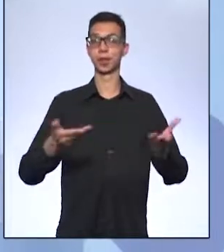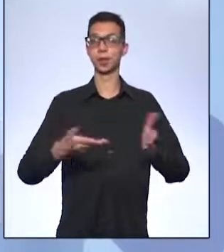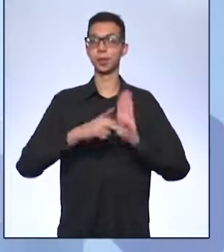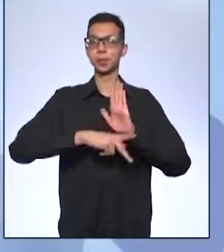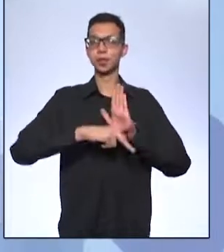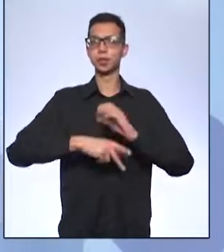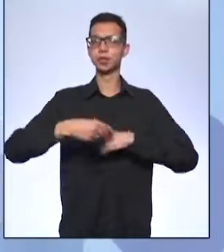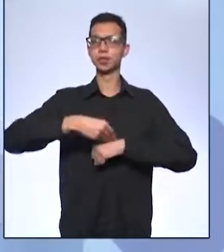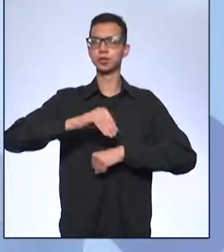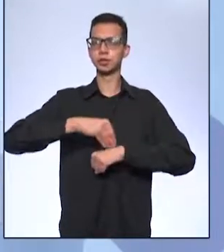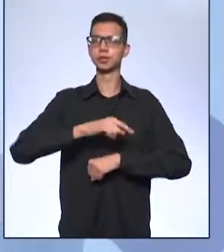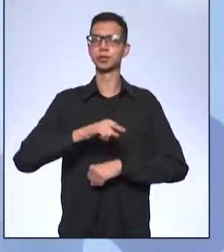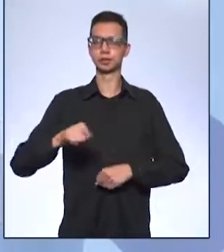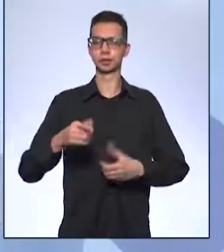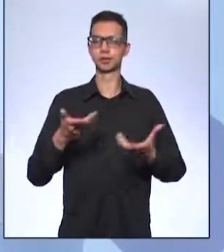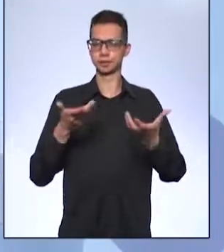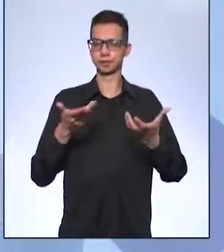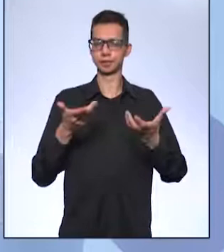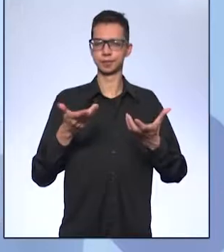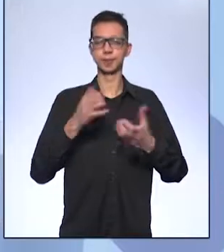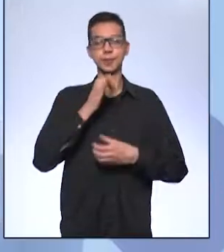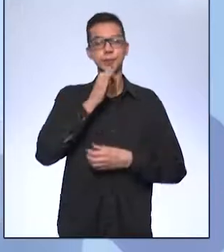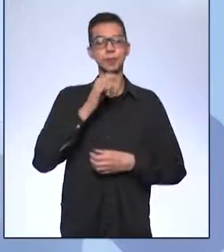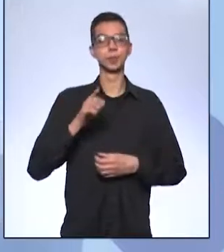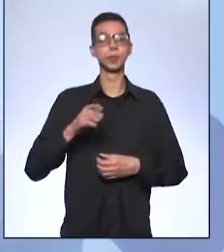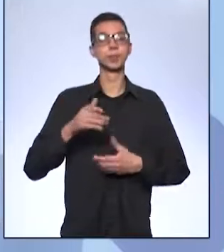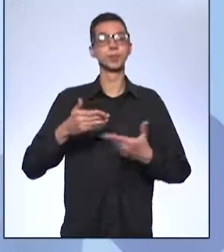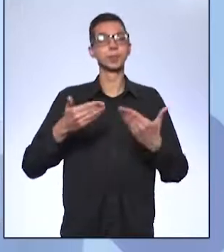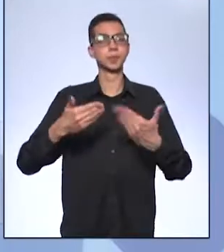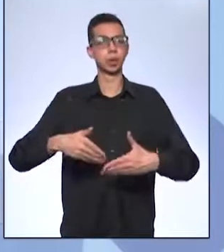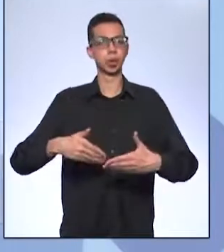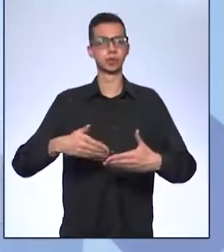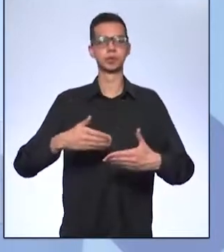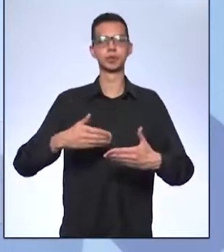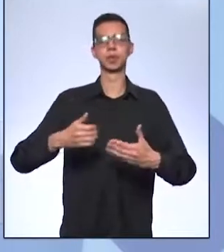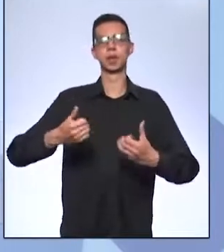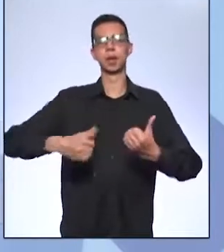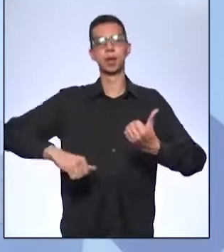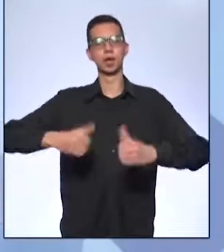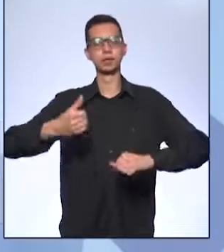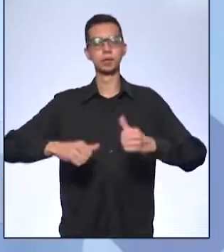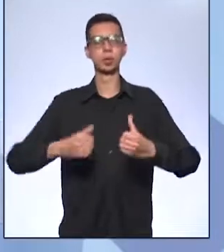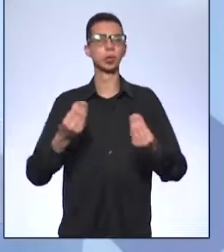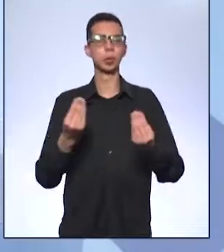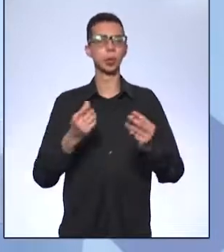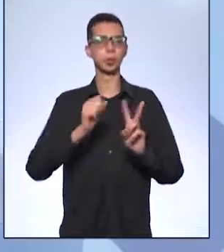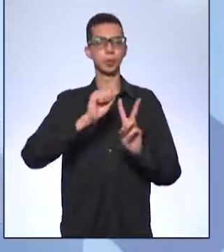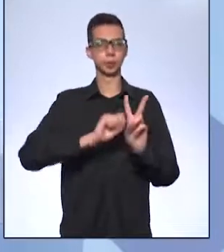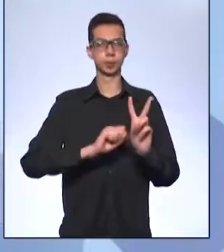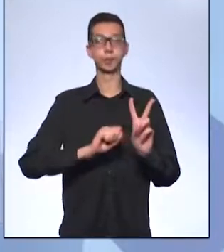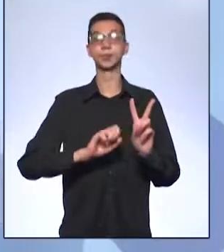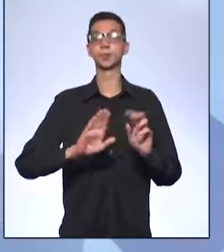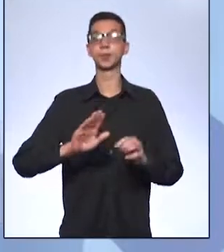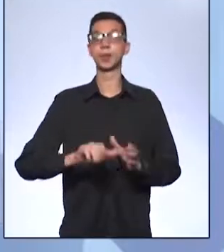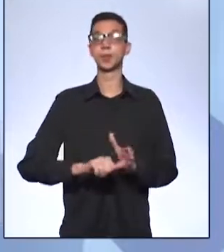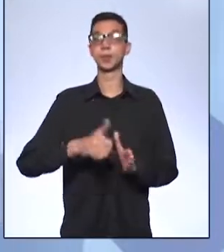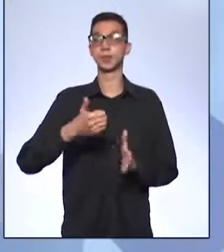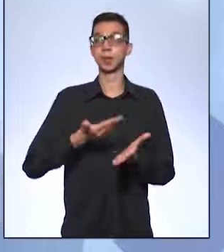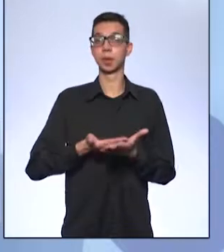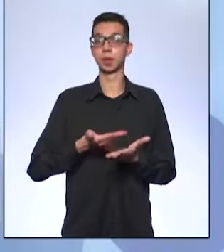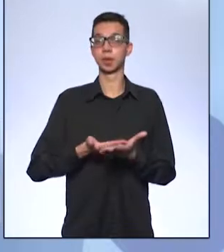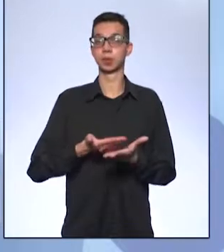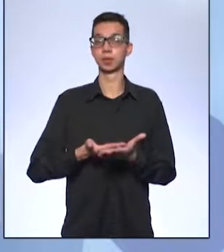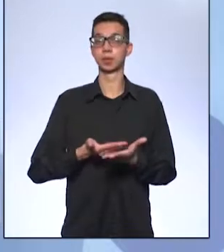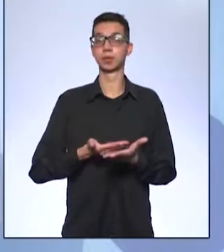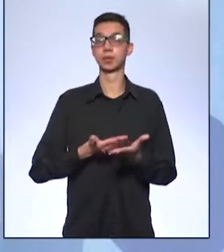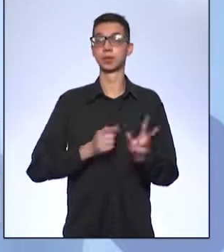para vocês aí, que se vocês quiserem fazer uma avaliação, vocês verem como é que está esse bimestre. Lá na primeira aula do bimestre, eu sugeri para que vocês